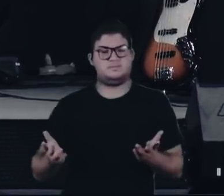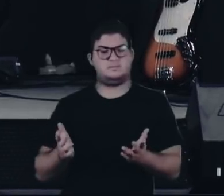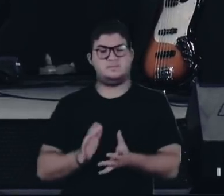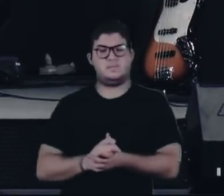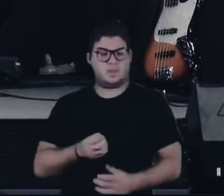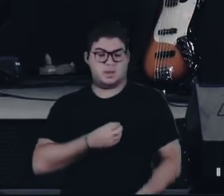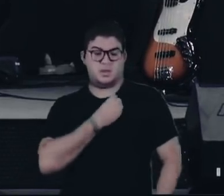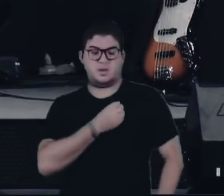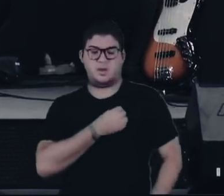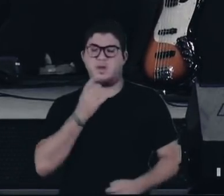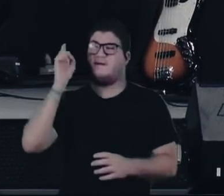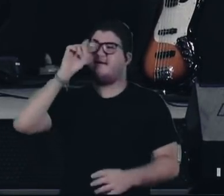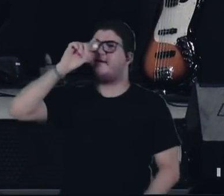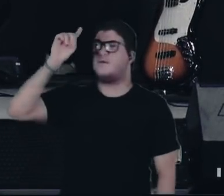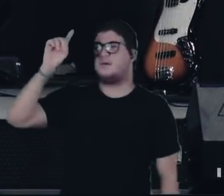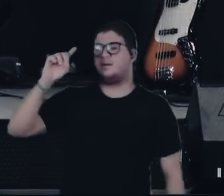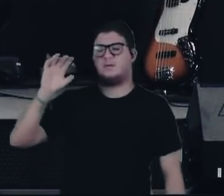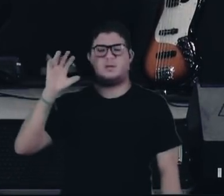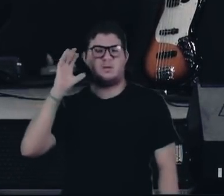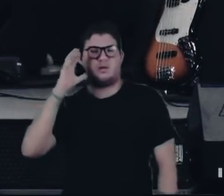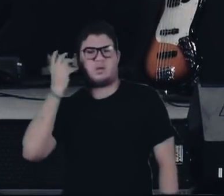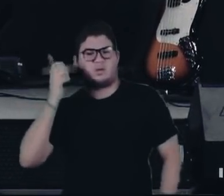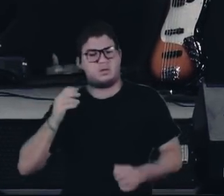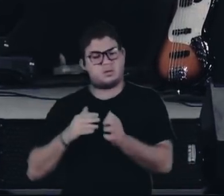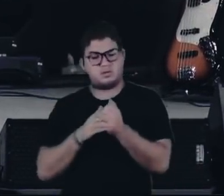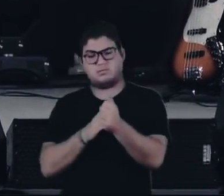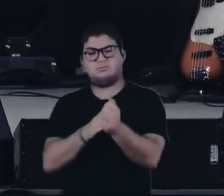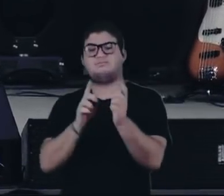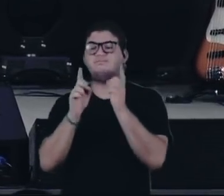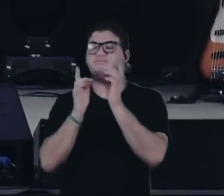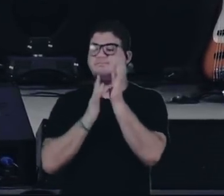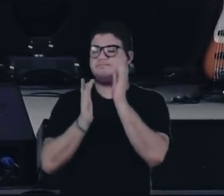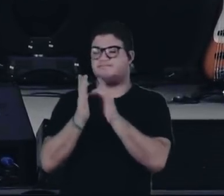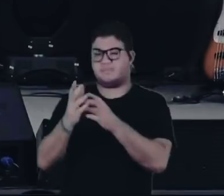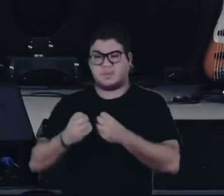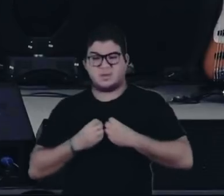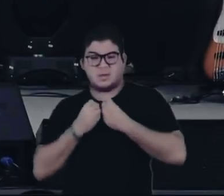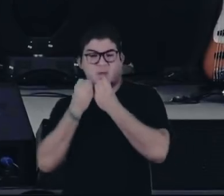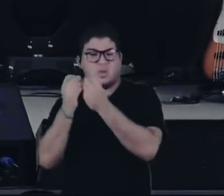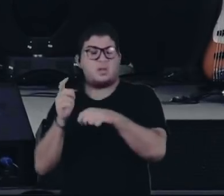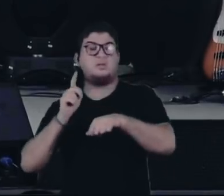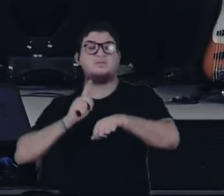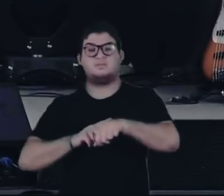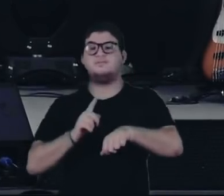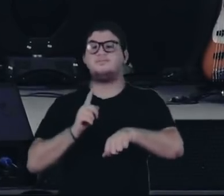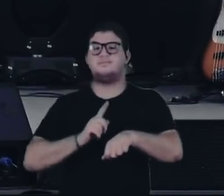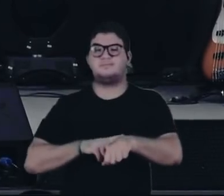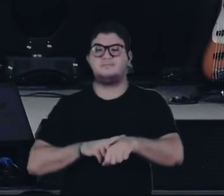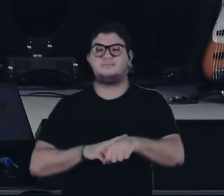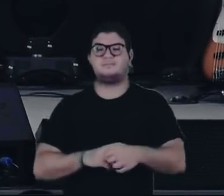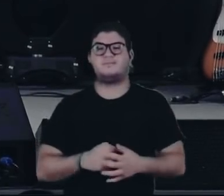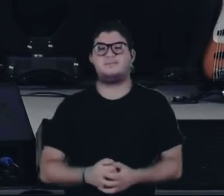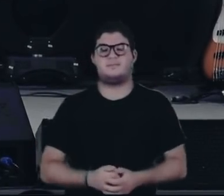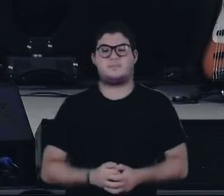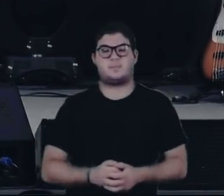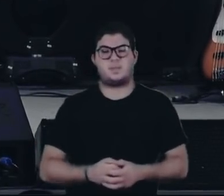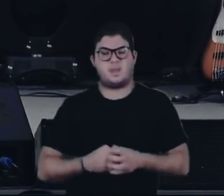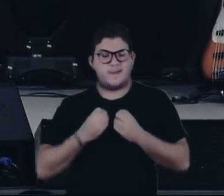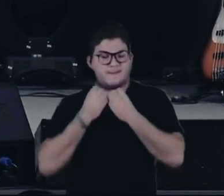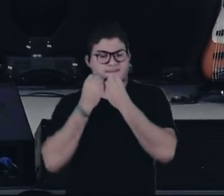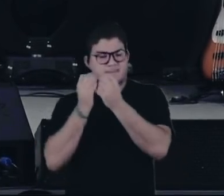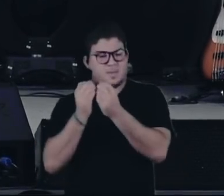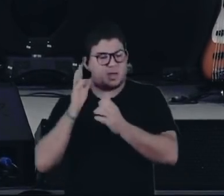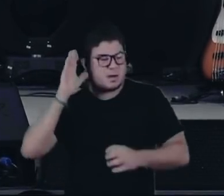a vida a Deus, decidir seguir Jesus, elas entregaram o seu tempo, elas emprestaram os